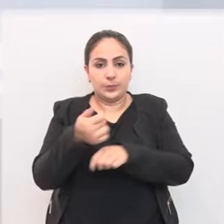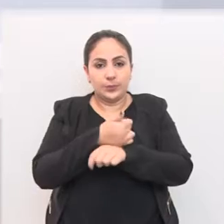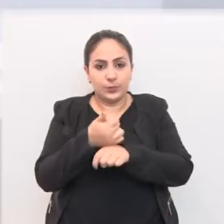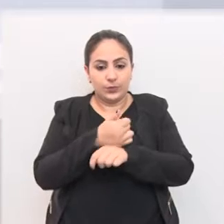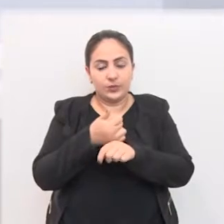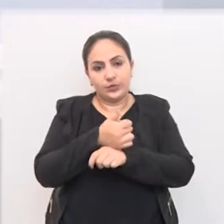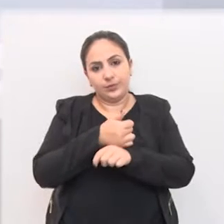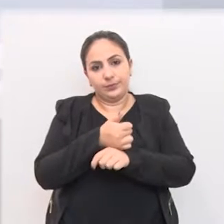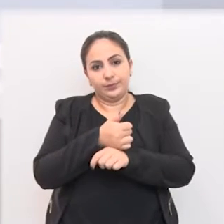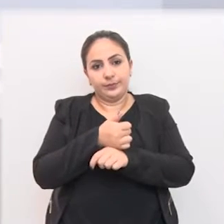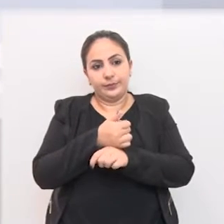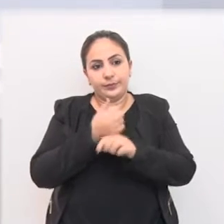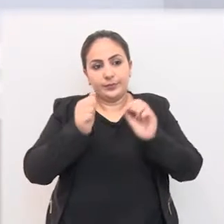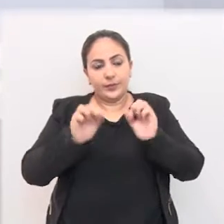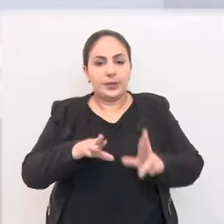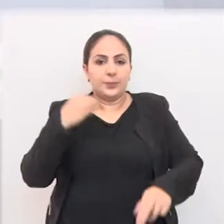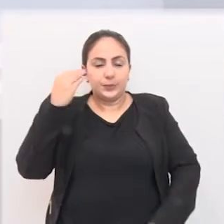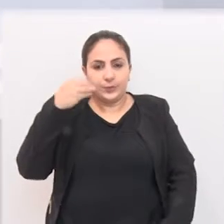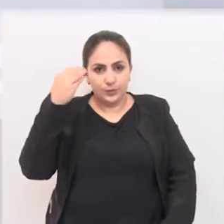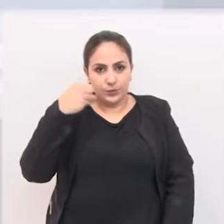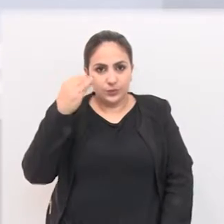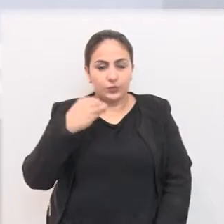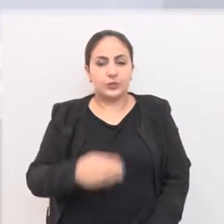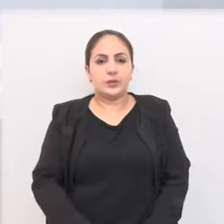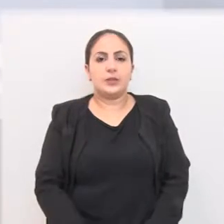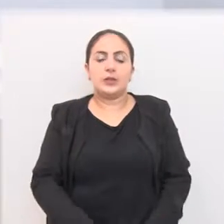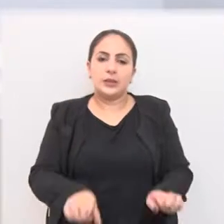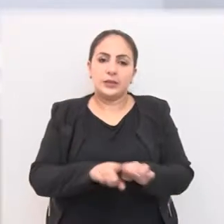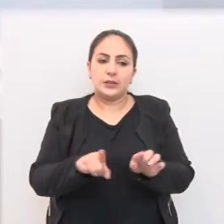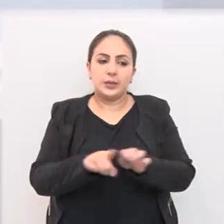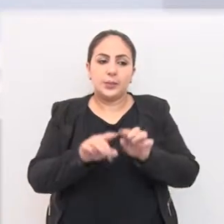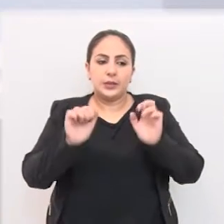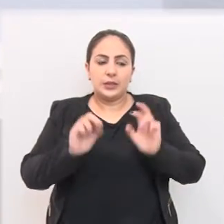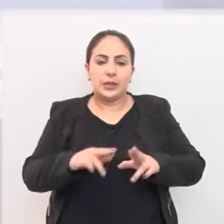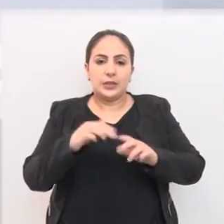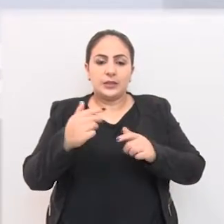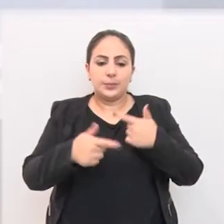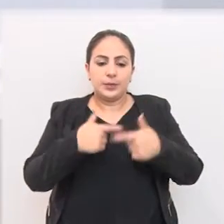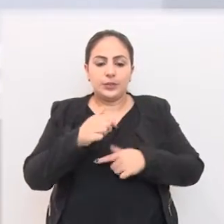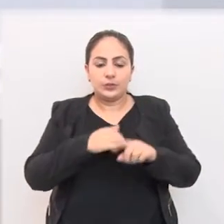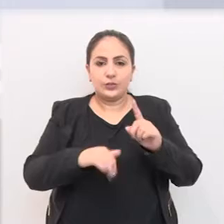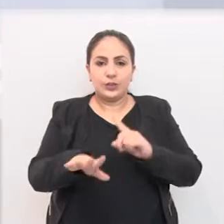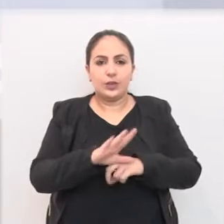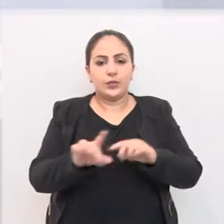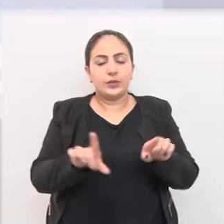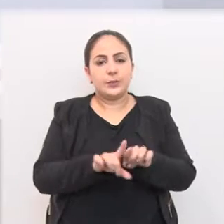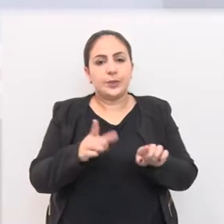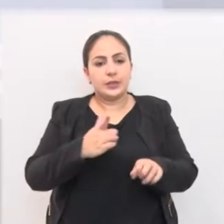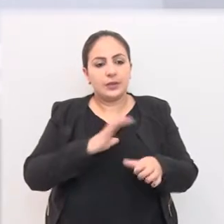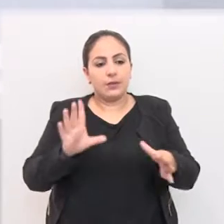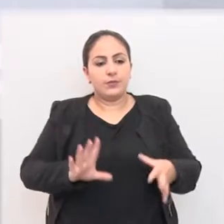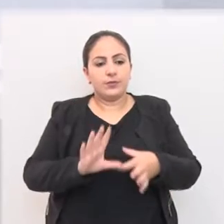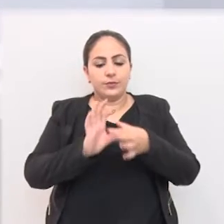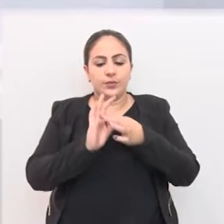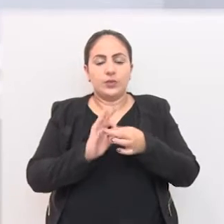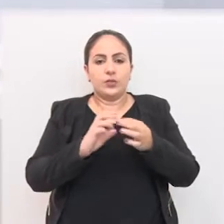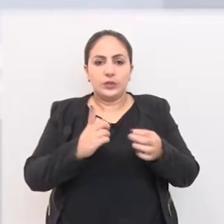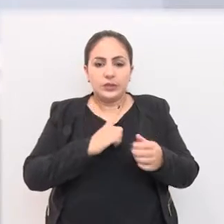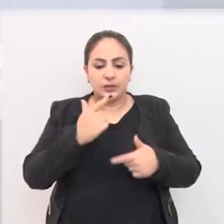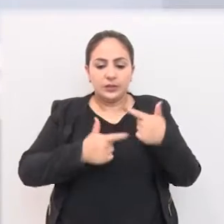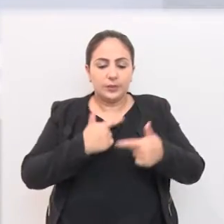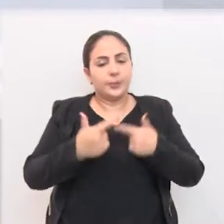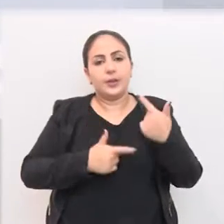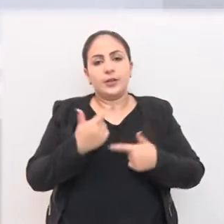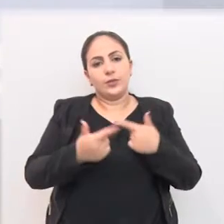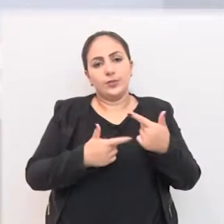de profissionais da área da psicologia e também da área da assistência social também terem um vínculo, terem